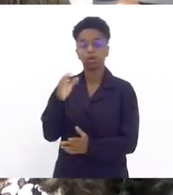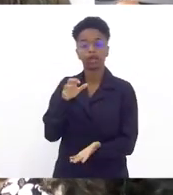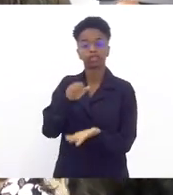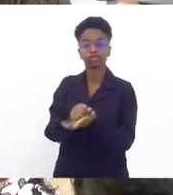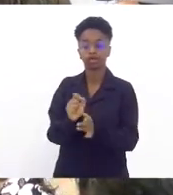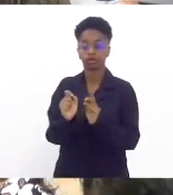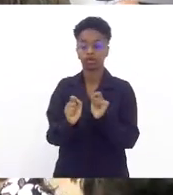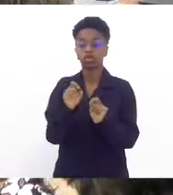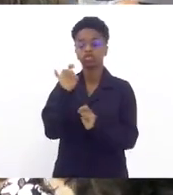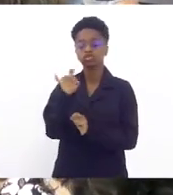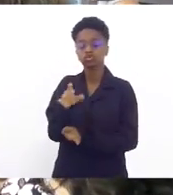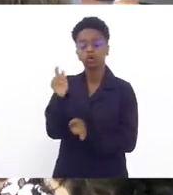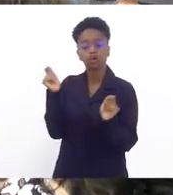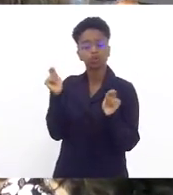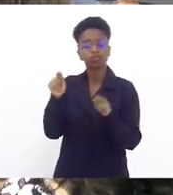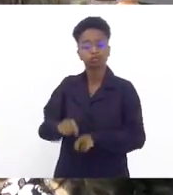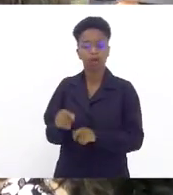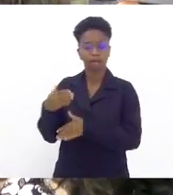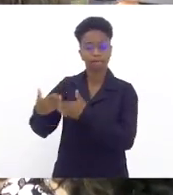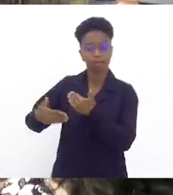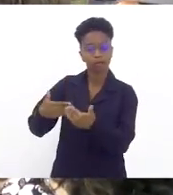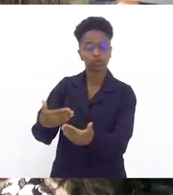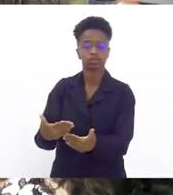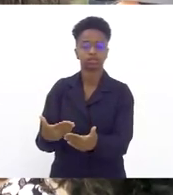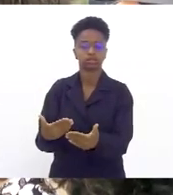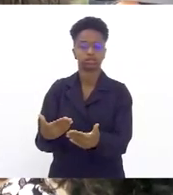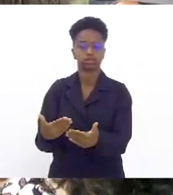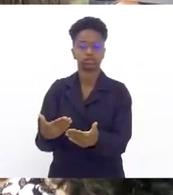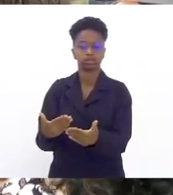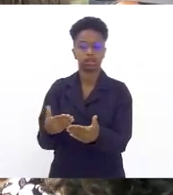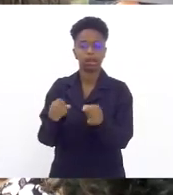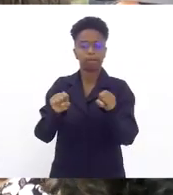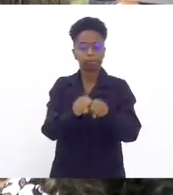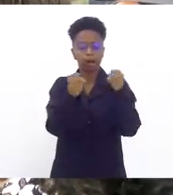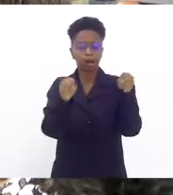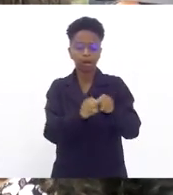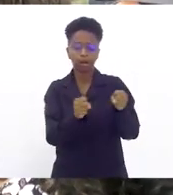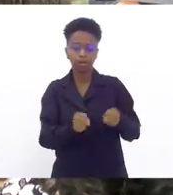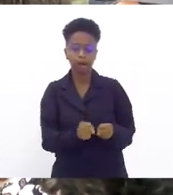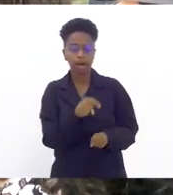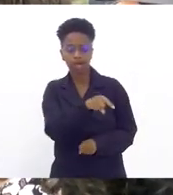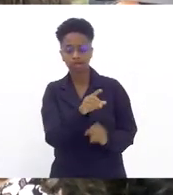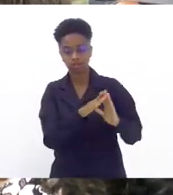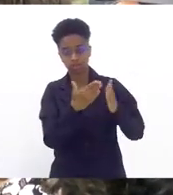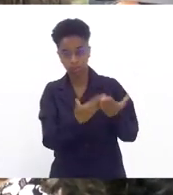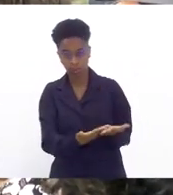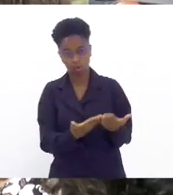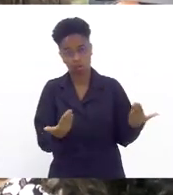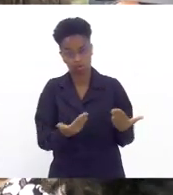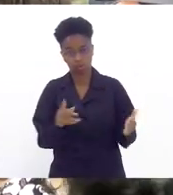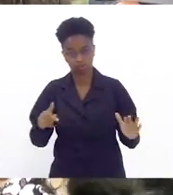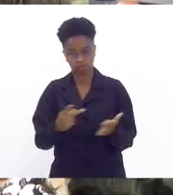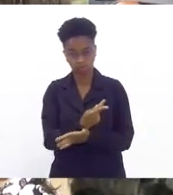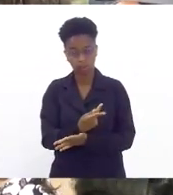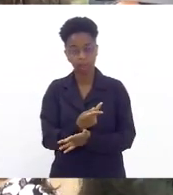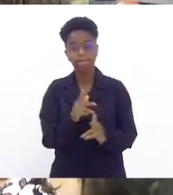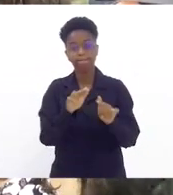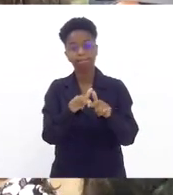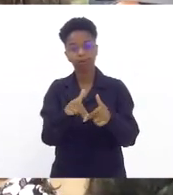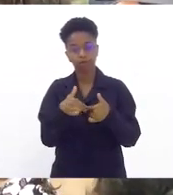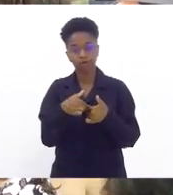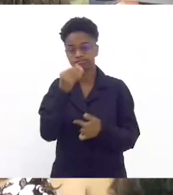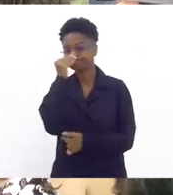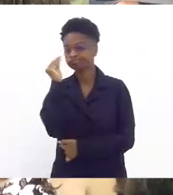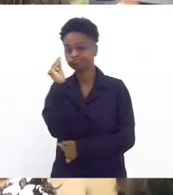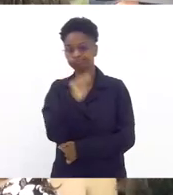só é possível esse processo de deteriorização que as escolas se encontra hoje fruto de um